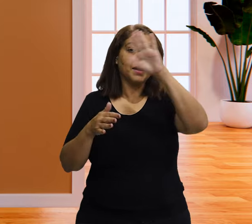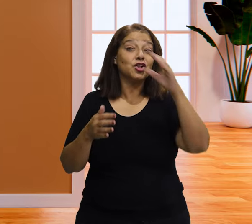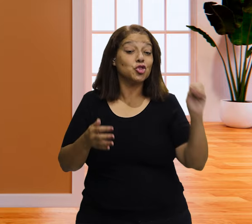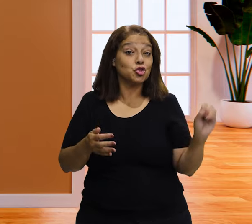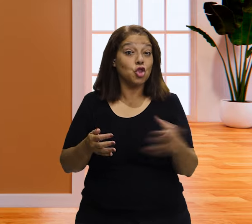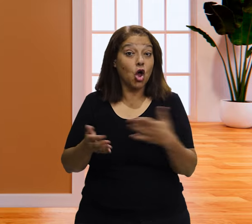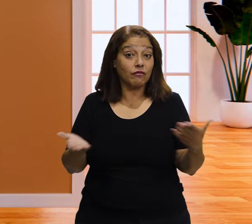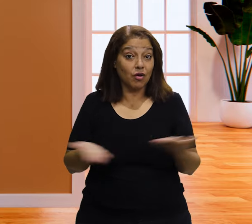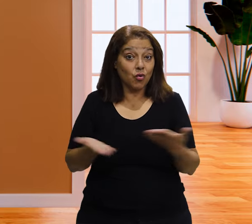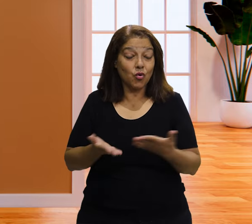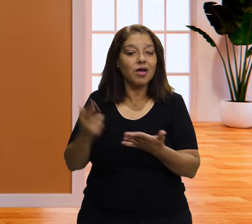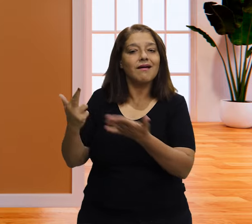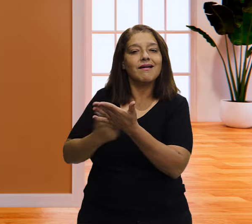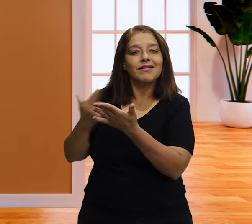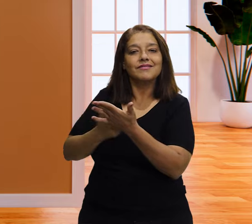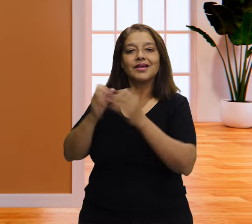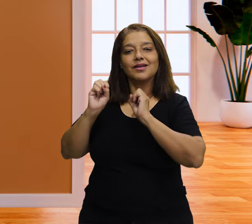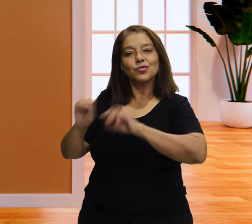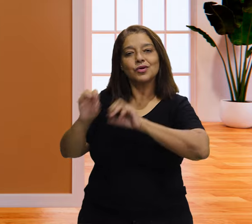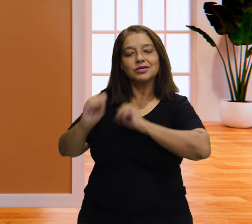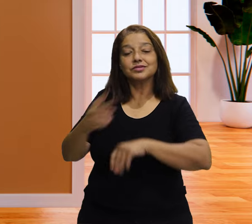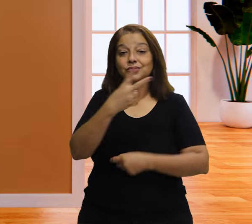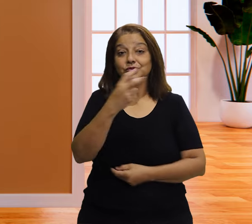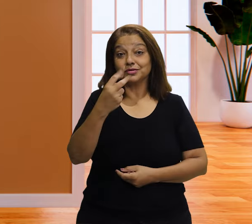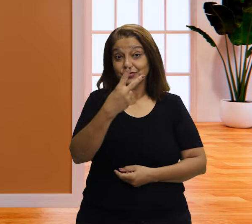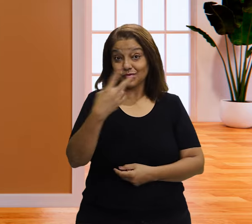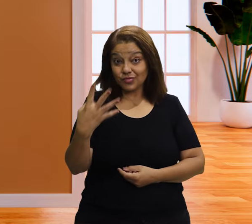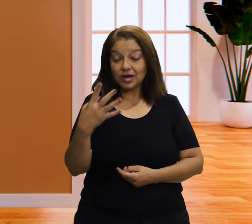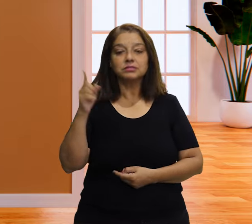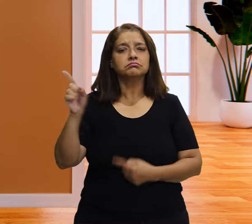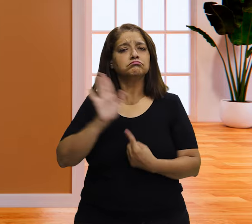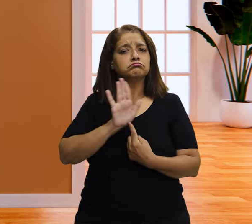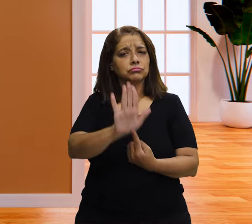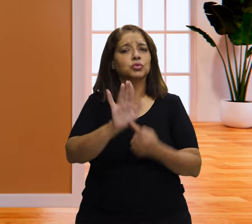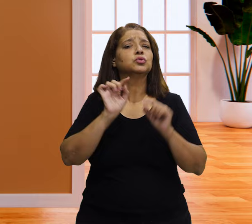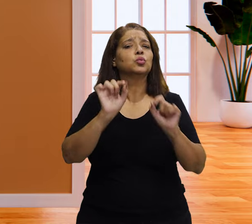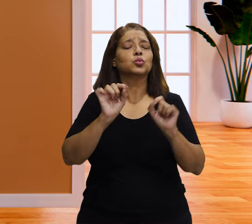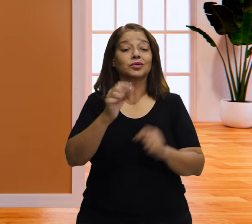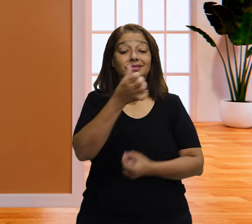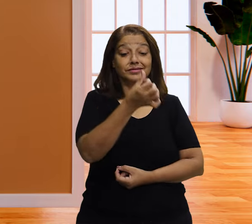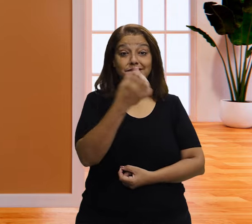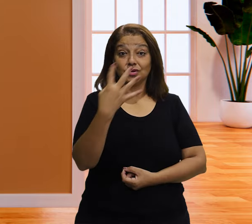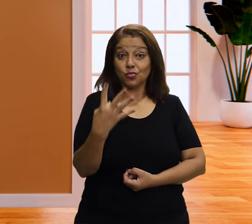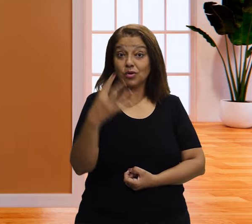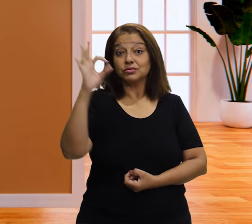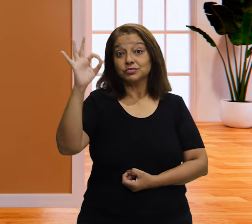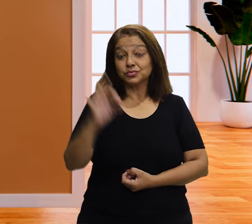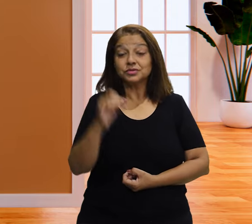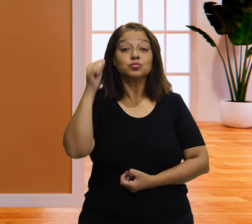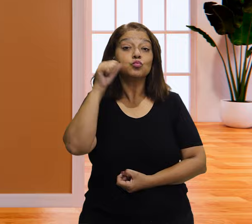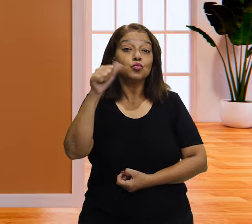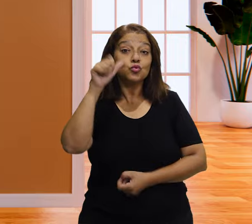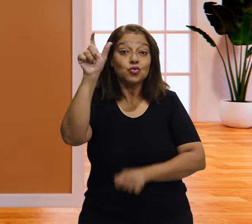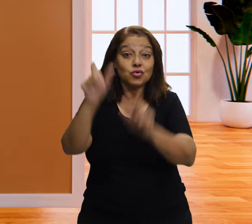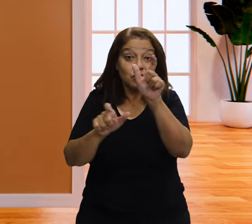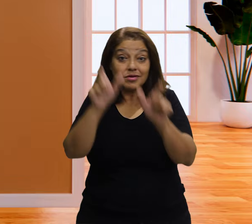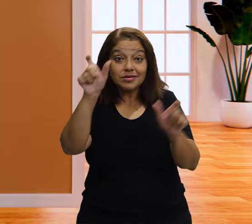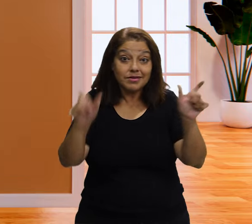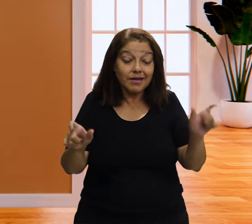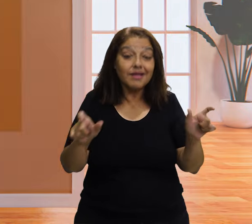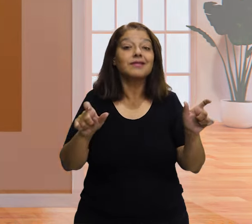2024, indica que 64% das mulheres que estão em sala de aula no Brasil